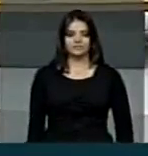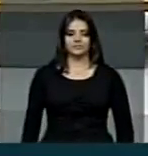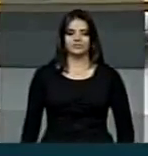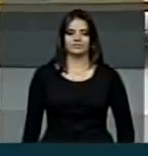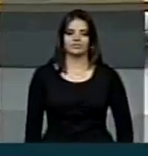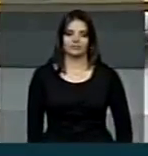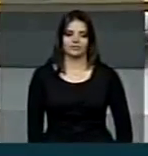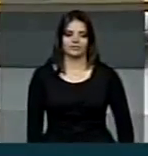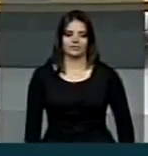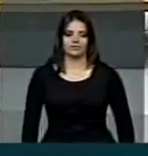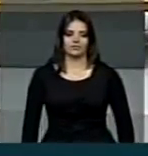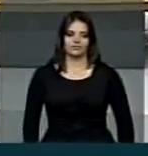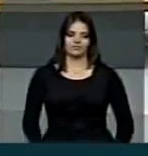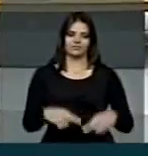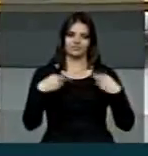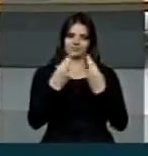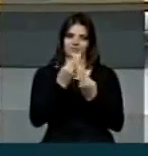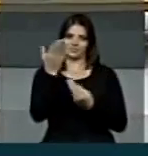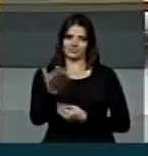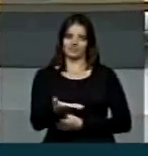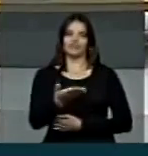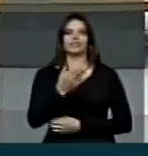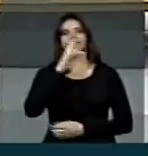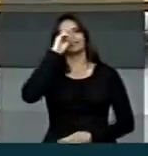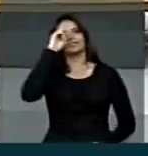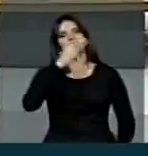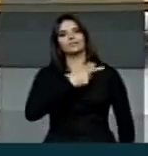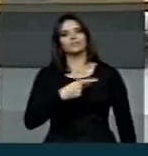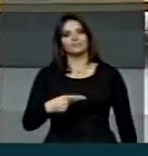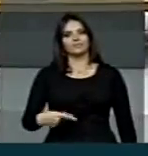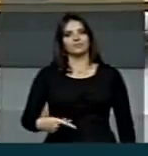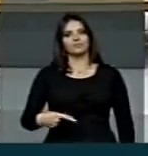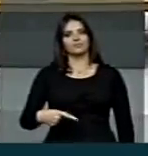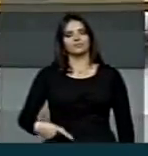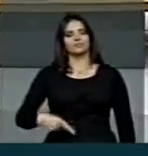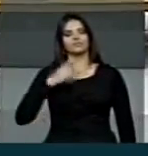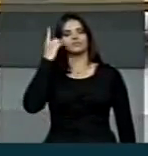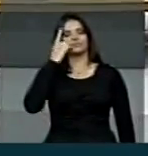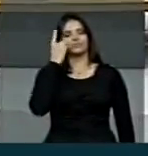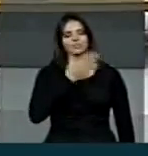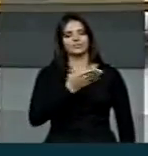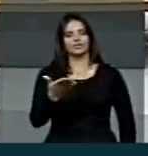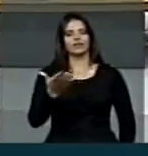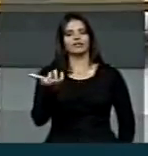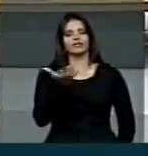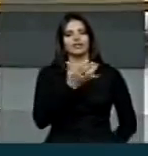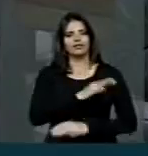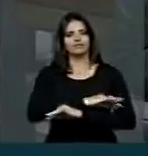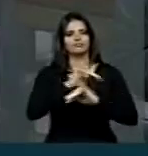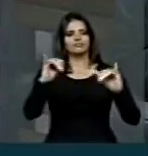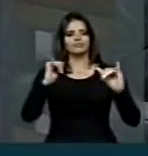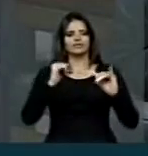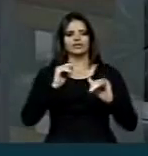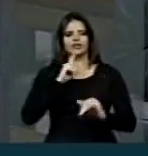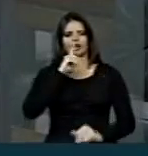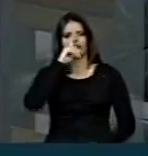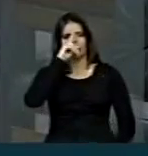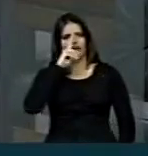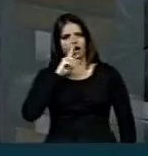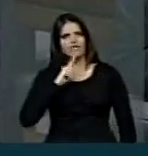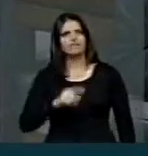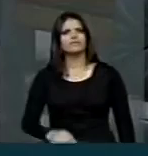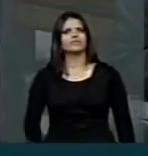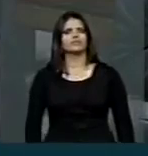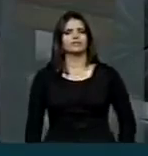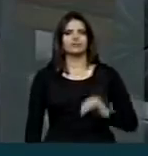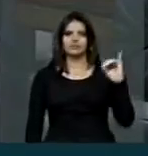presente sessão senhores deputados eu queria registrar aqui algo extremamente grave e importante